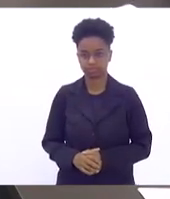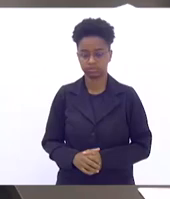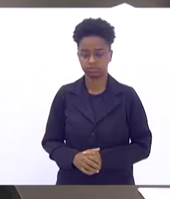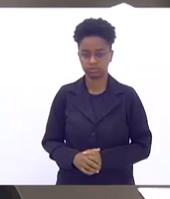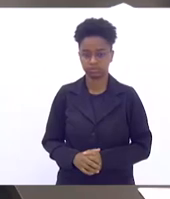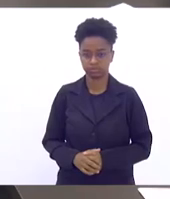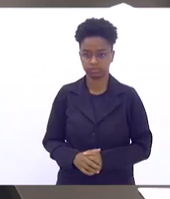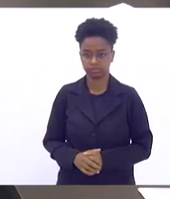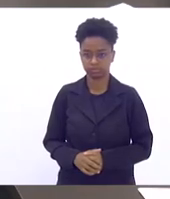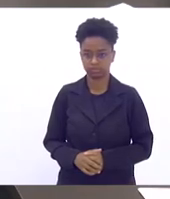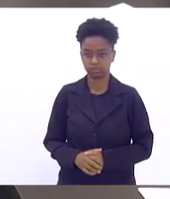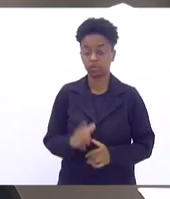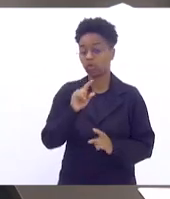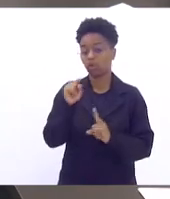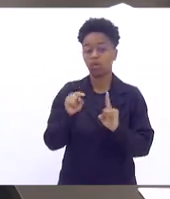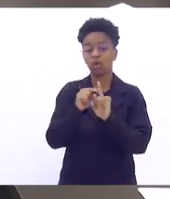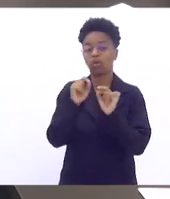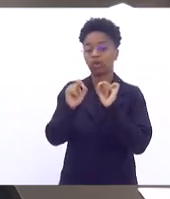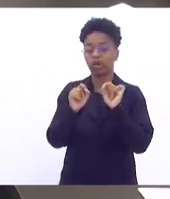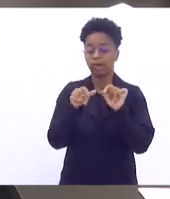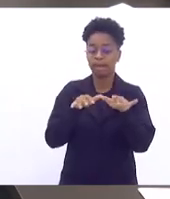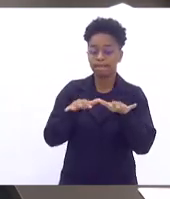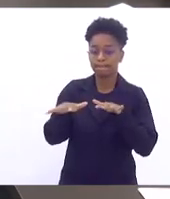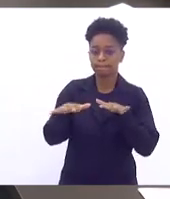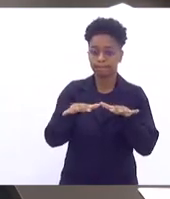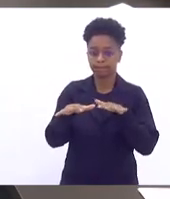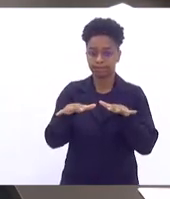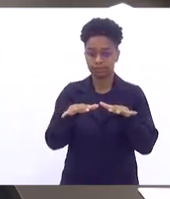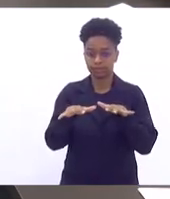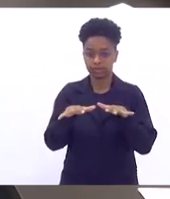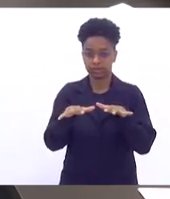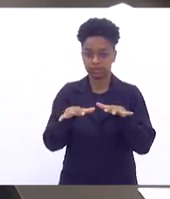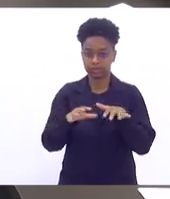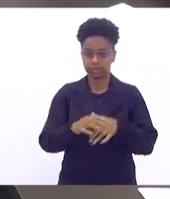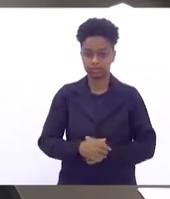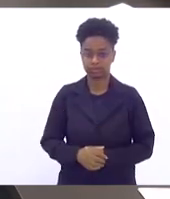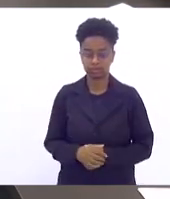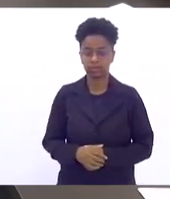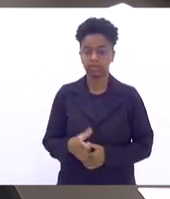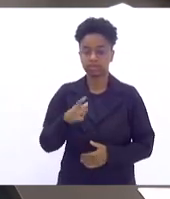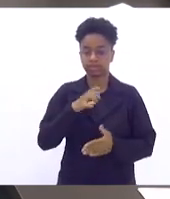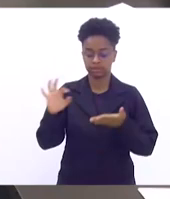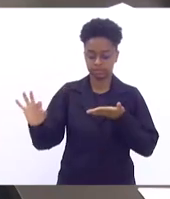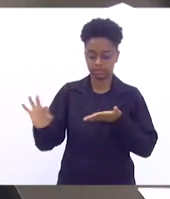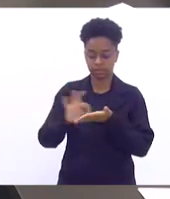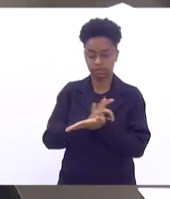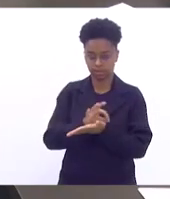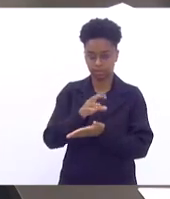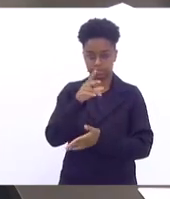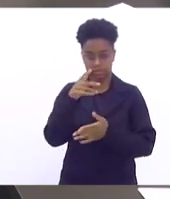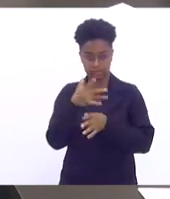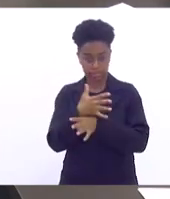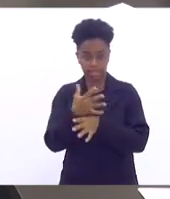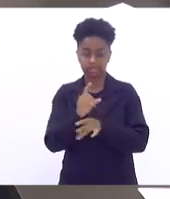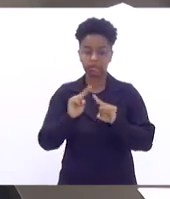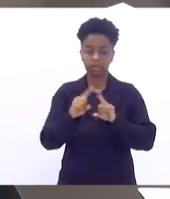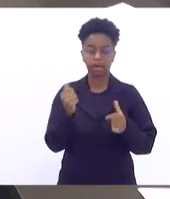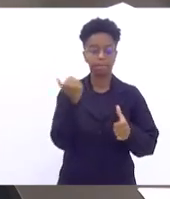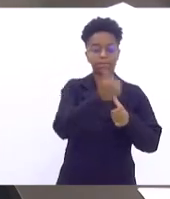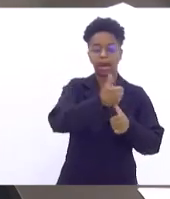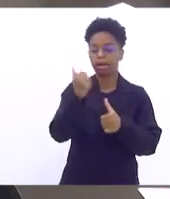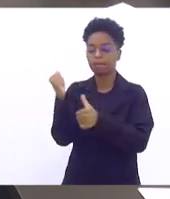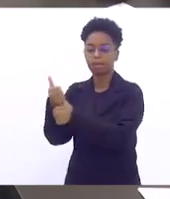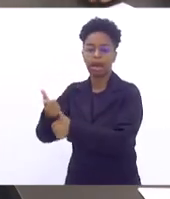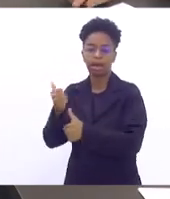o intuito dele era movimentação de servidores que tinham matrícula em um município mas cobriam um plantão em outros